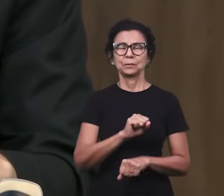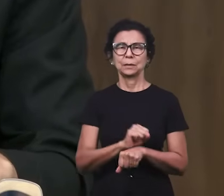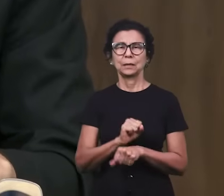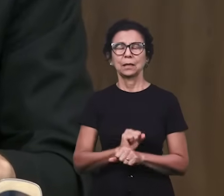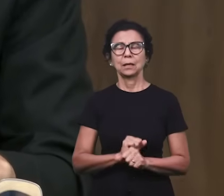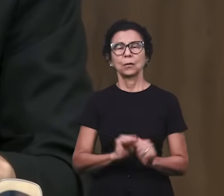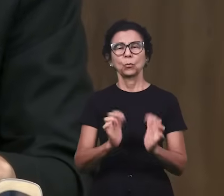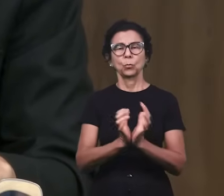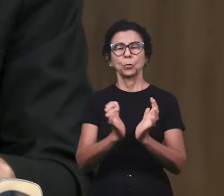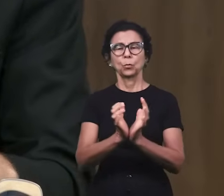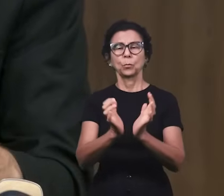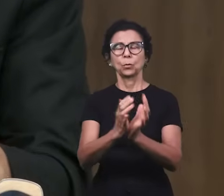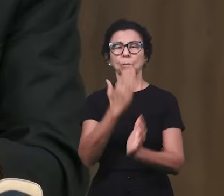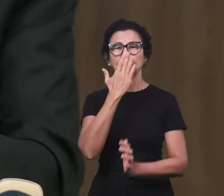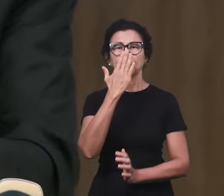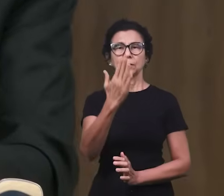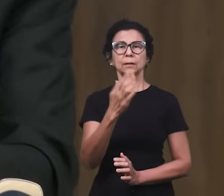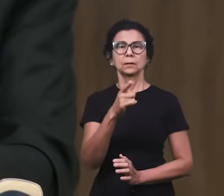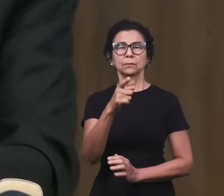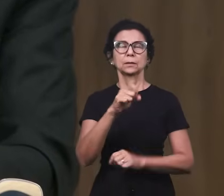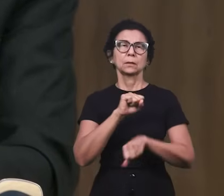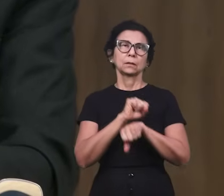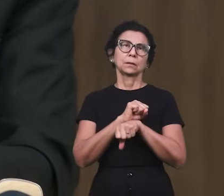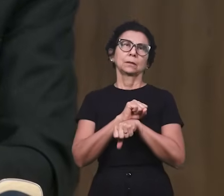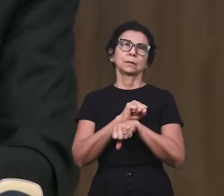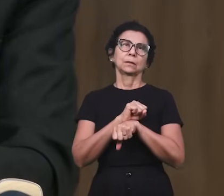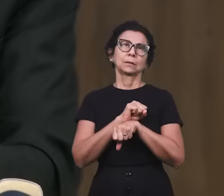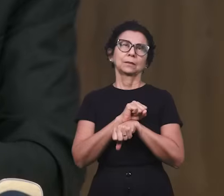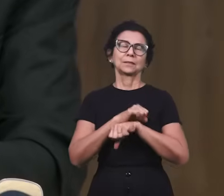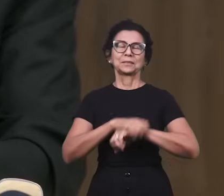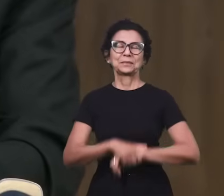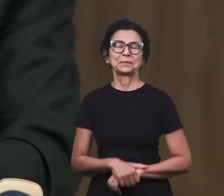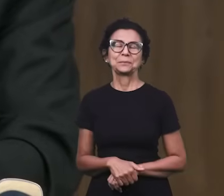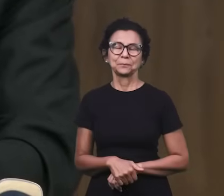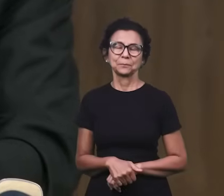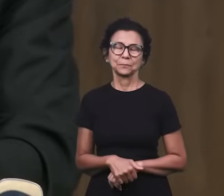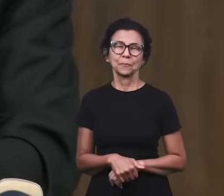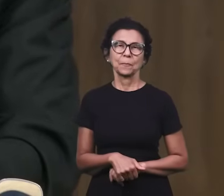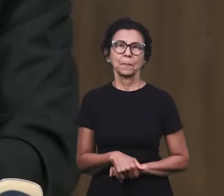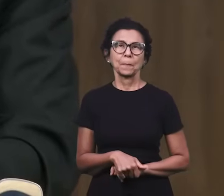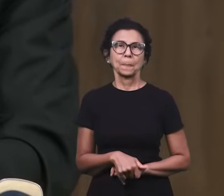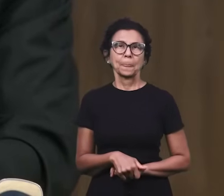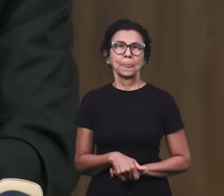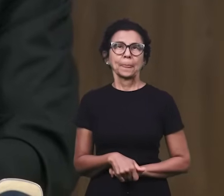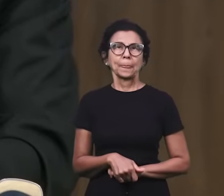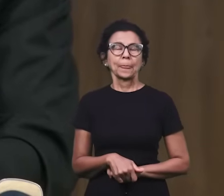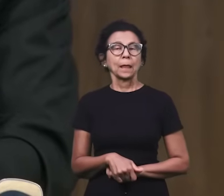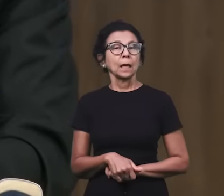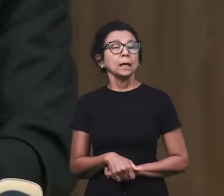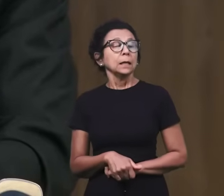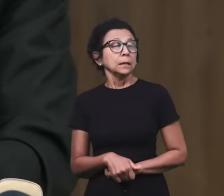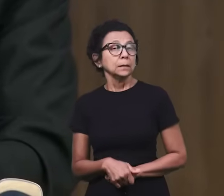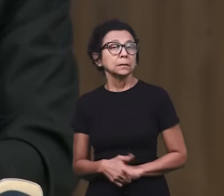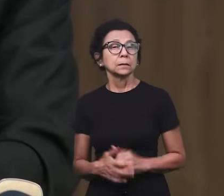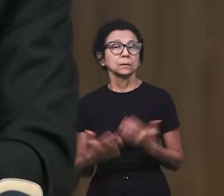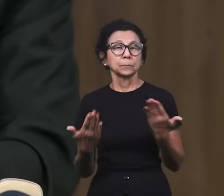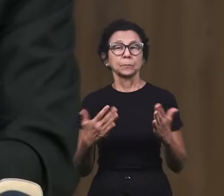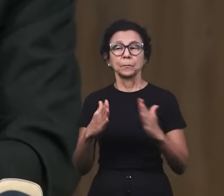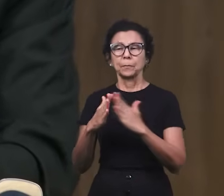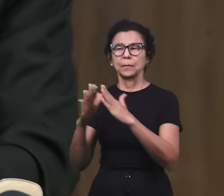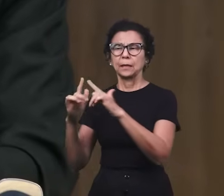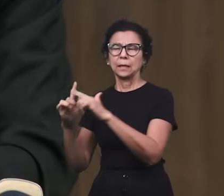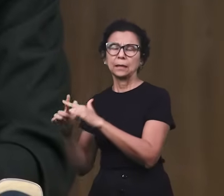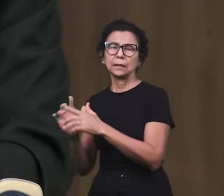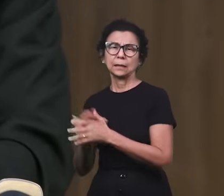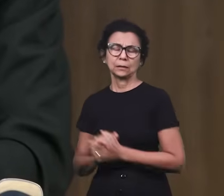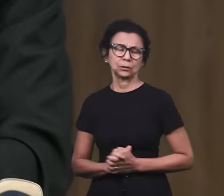partindo, todo mundo na frente e você está lá esperando. Então, às vezes, você vê que um foi levantado,